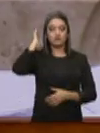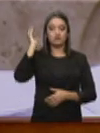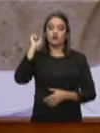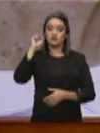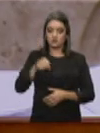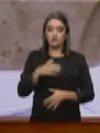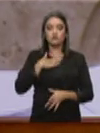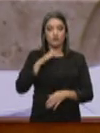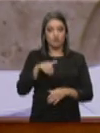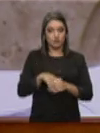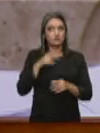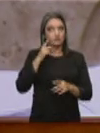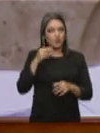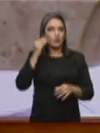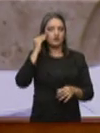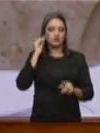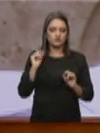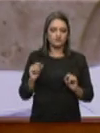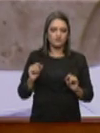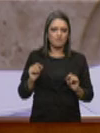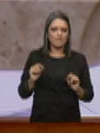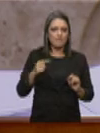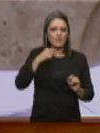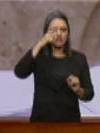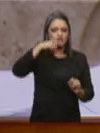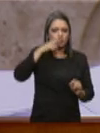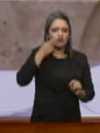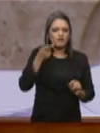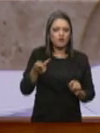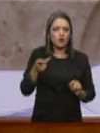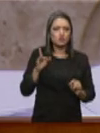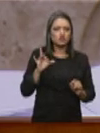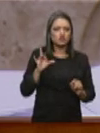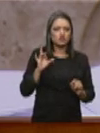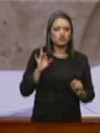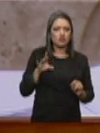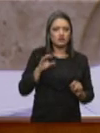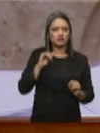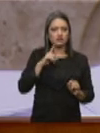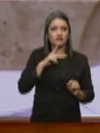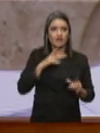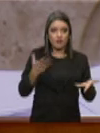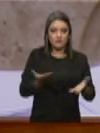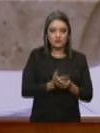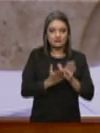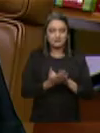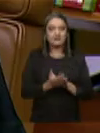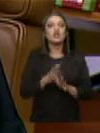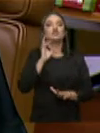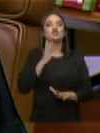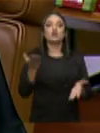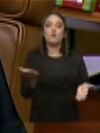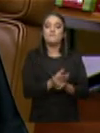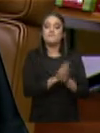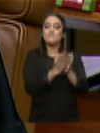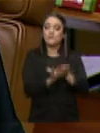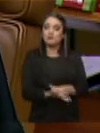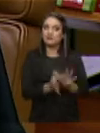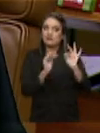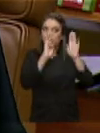justamente para entender que é só para aquele que tiver um caso... Seguramente. Tem que ficar claro isso. Só para quem tiver o trânsito em julgado a seu